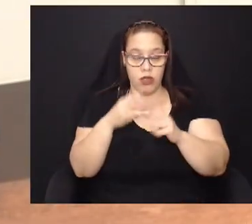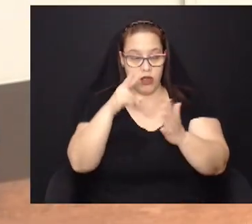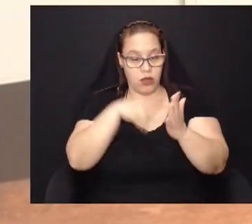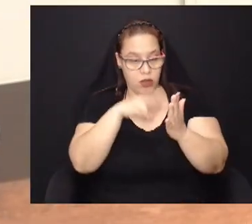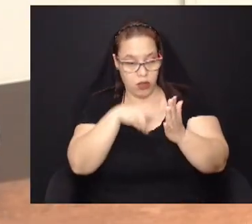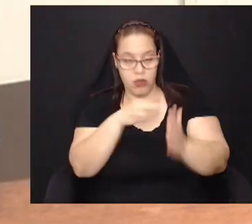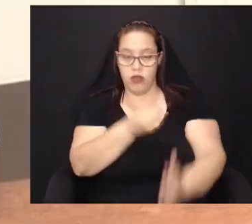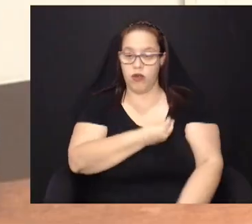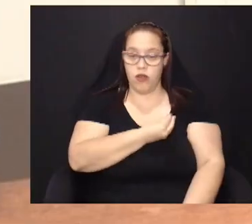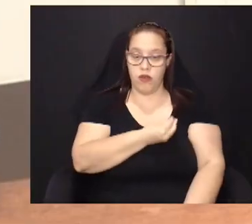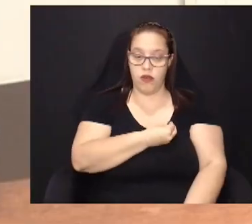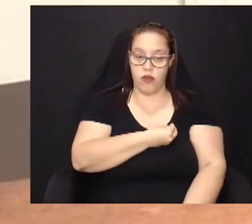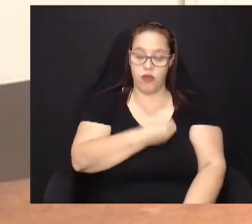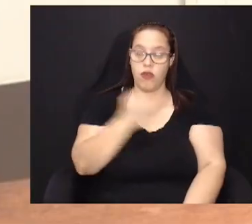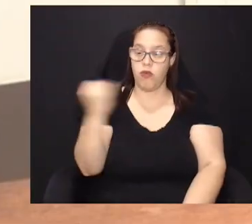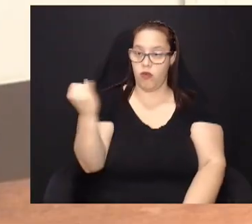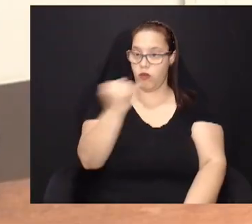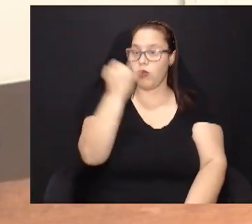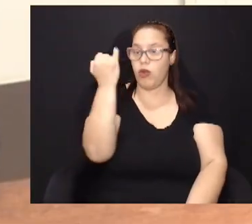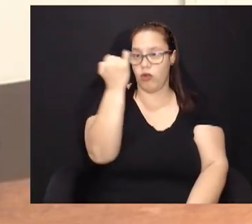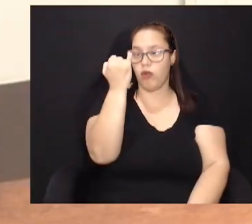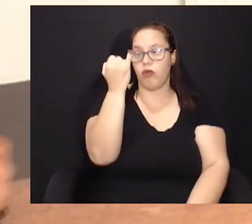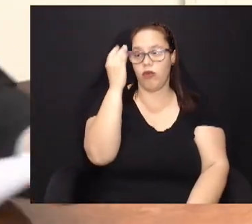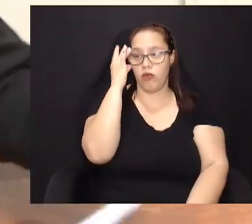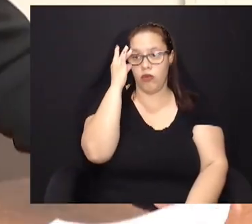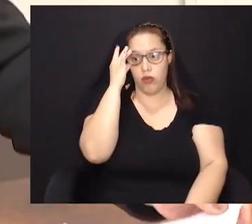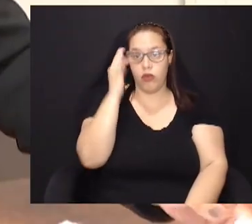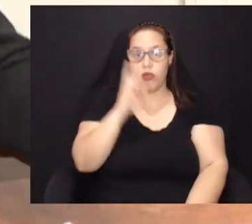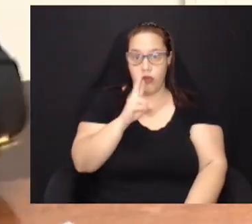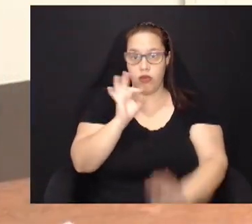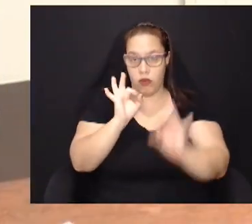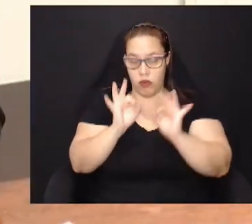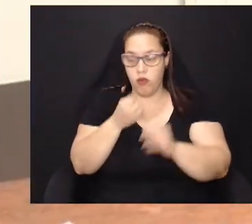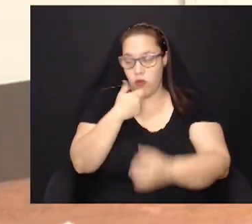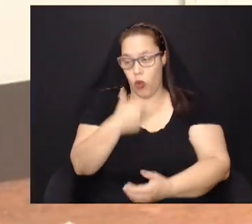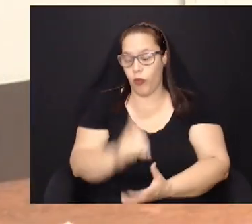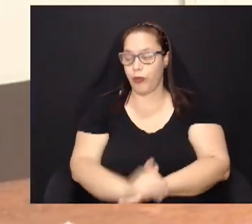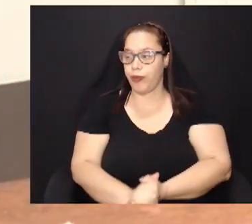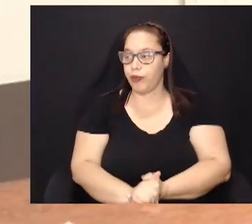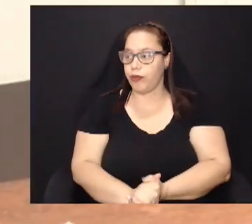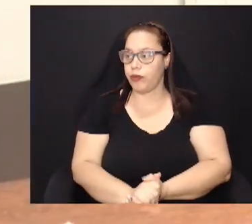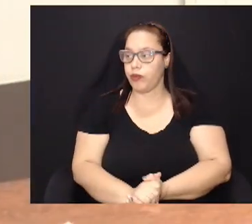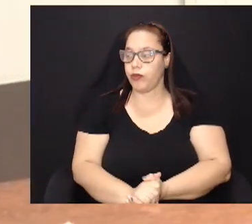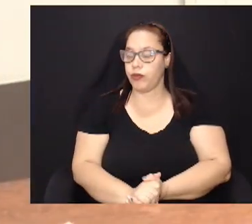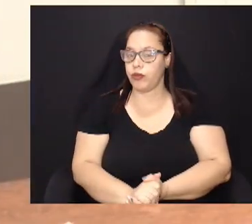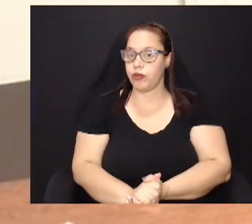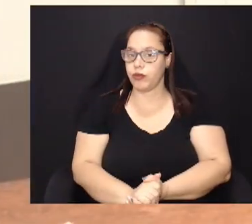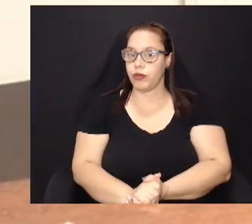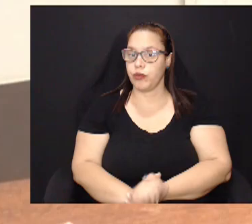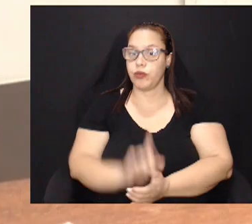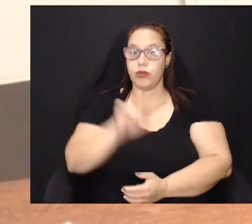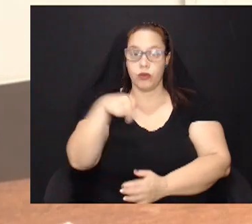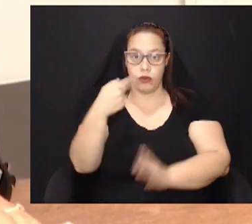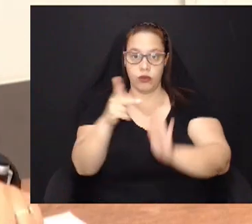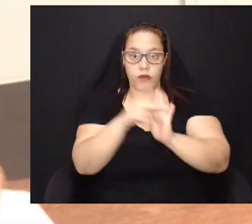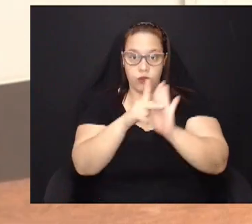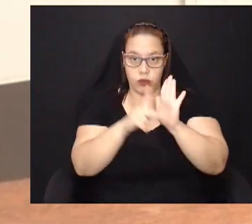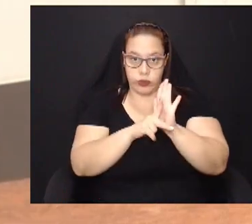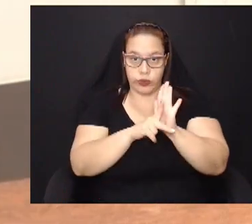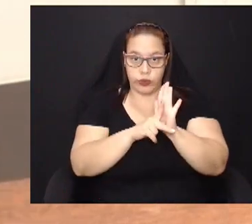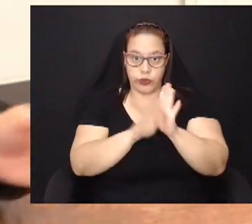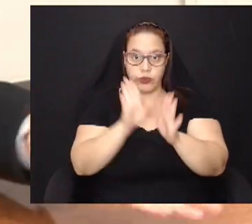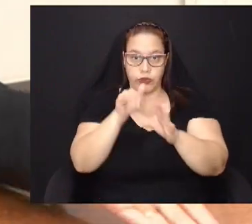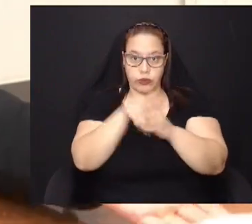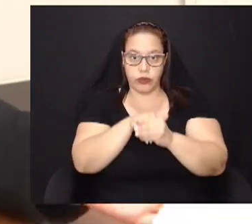vivendo, e é uma revisão importante que a gente viu que deu resultados. O outro projeto que está em votação,